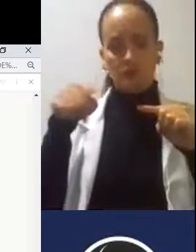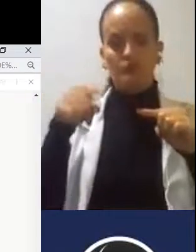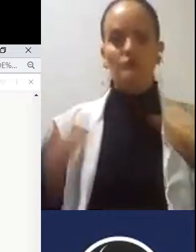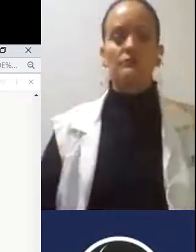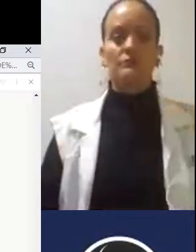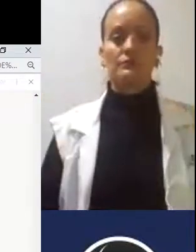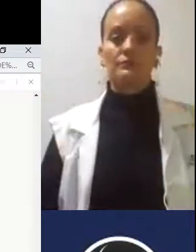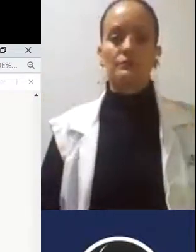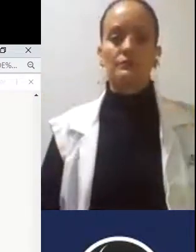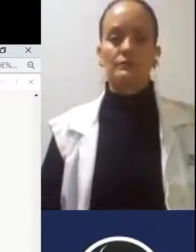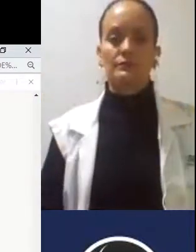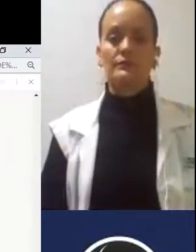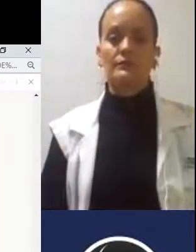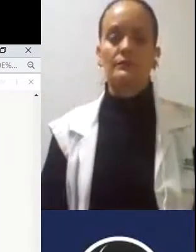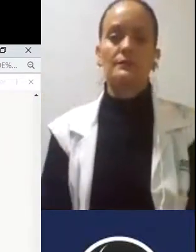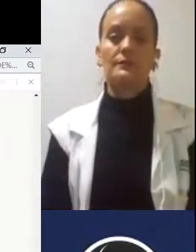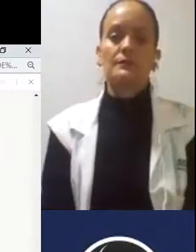Aqui.